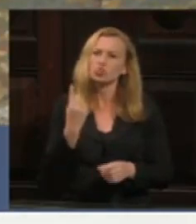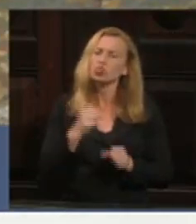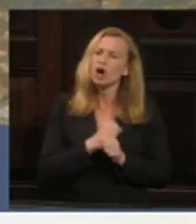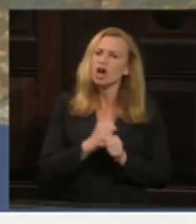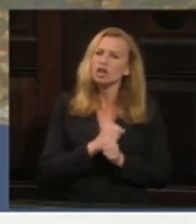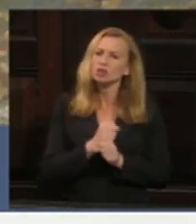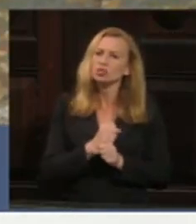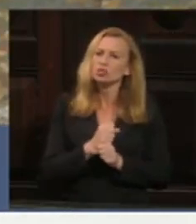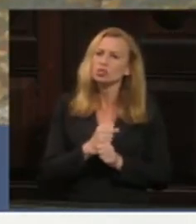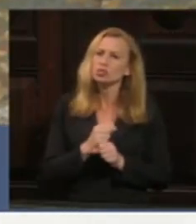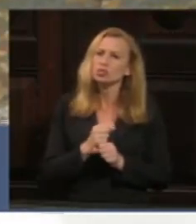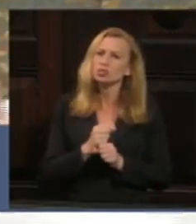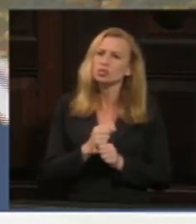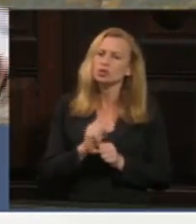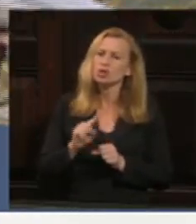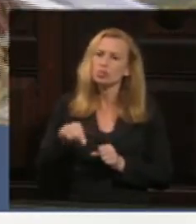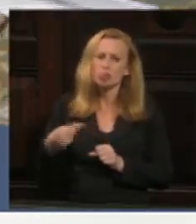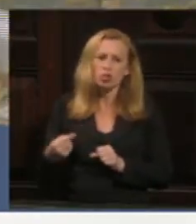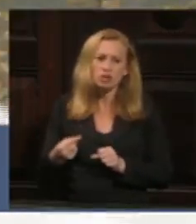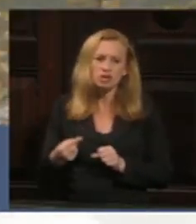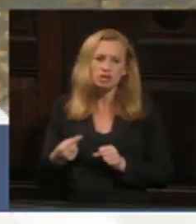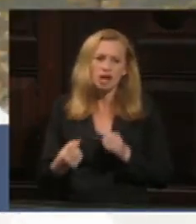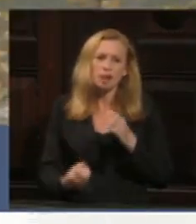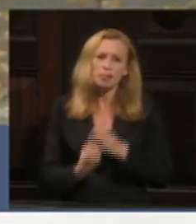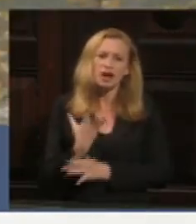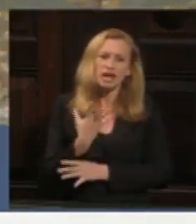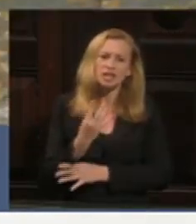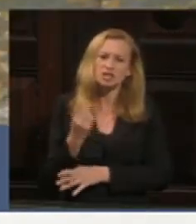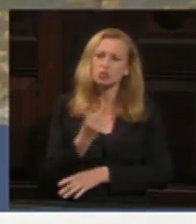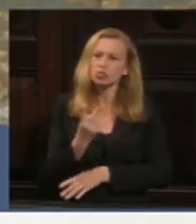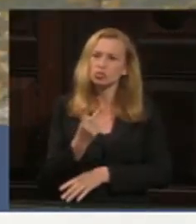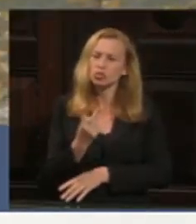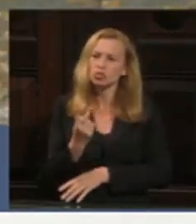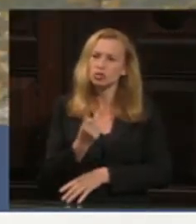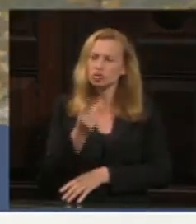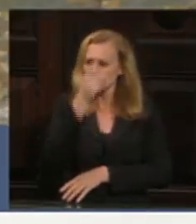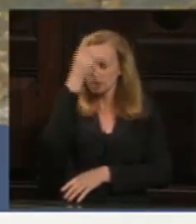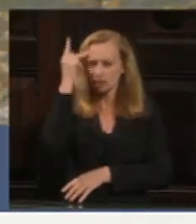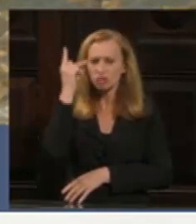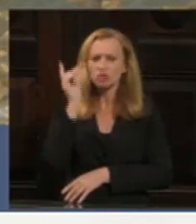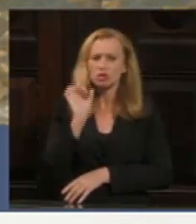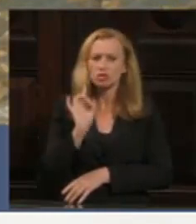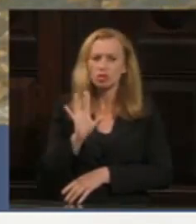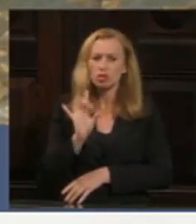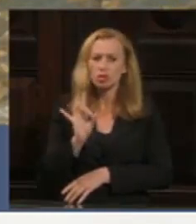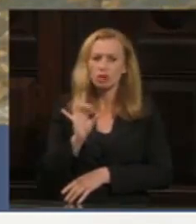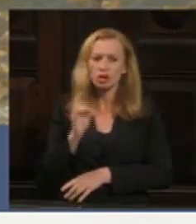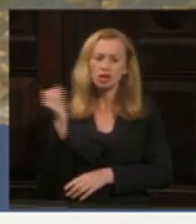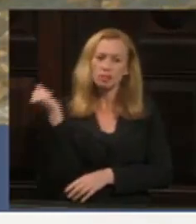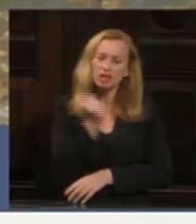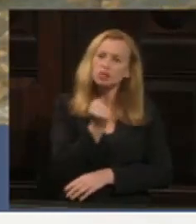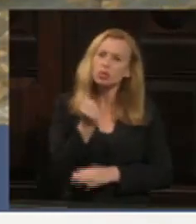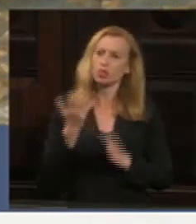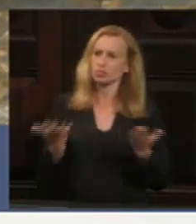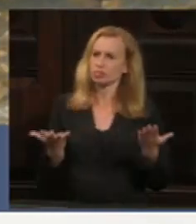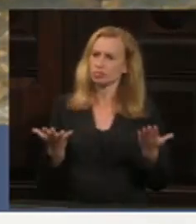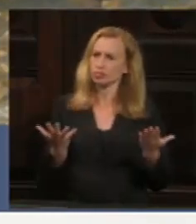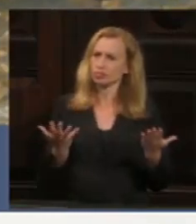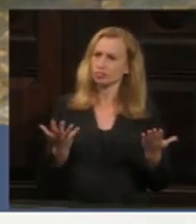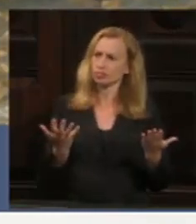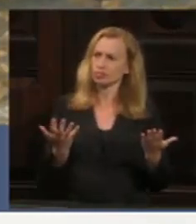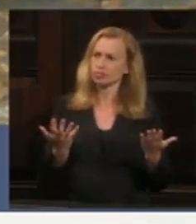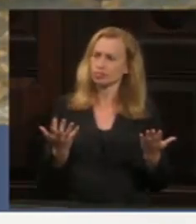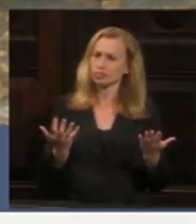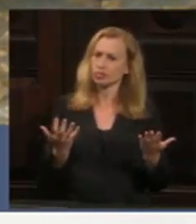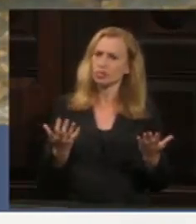aqui nessa casa, deputados, não tínhamos informação nenhuma. E nós tínhamos uma comissão aqui, uma comissão permanente aqui de segurança, nunca